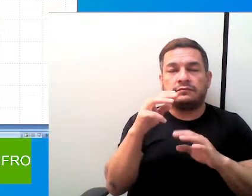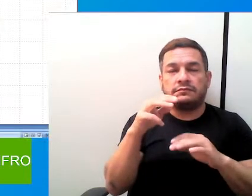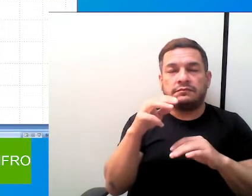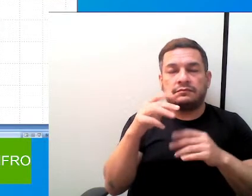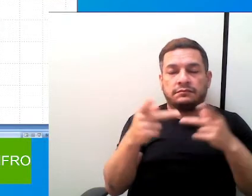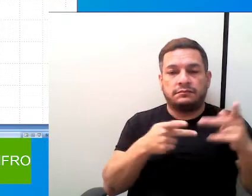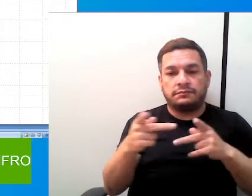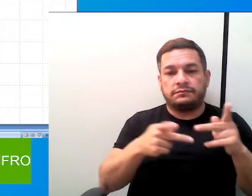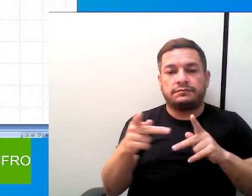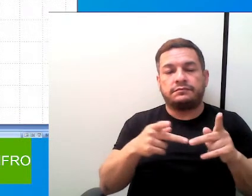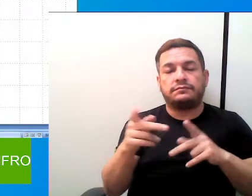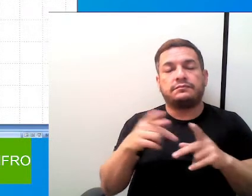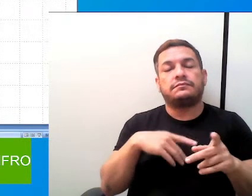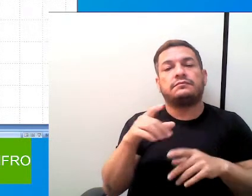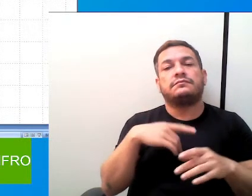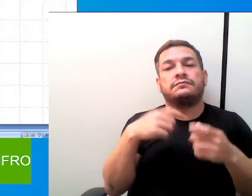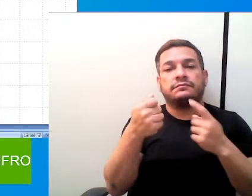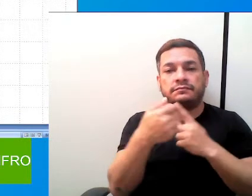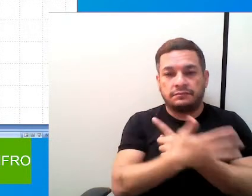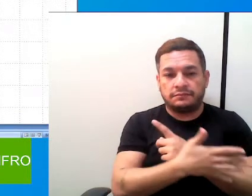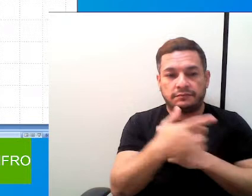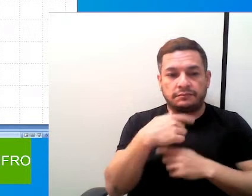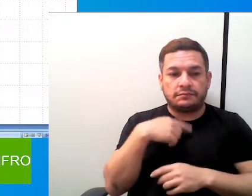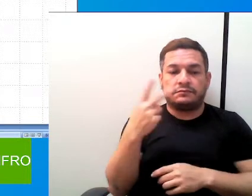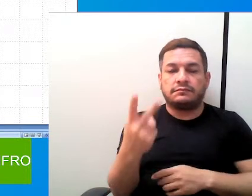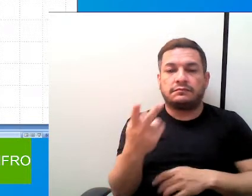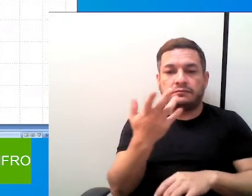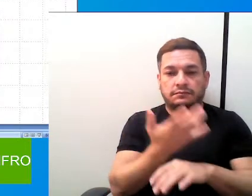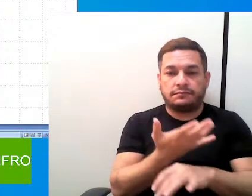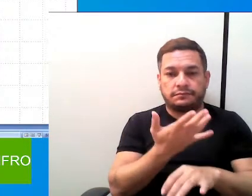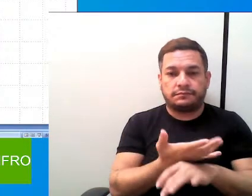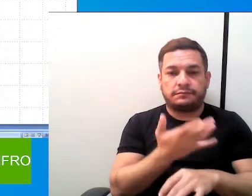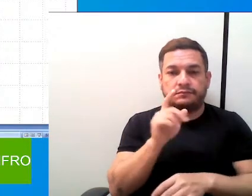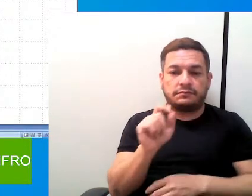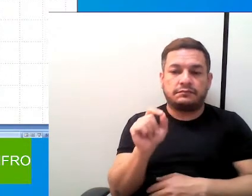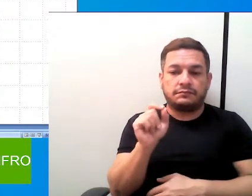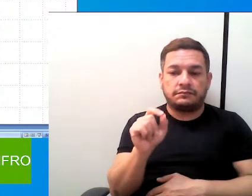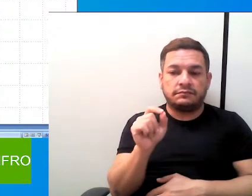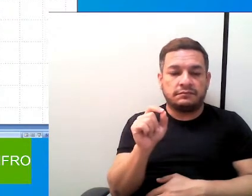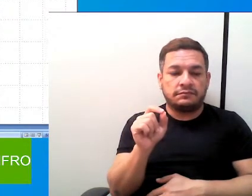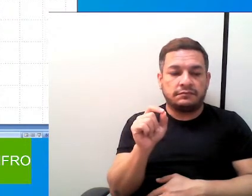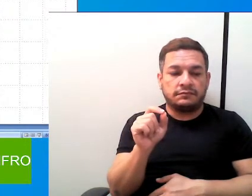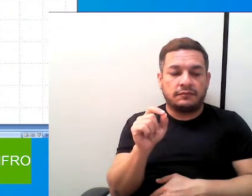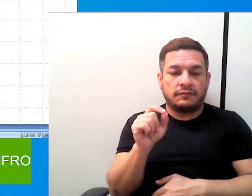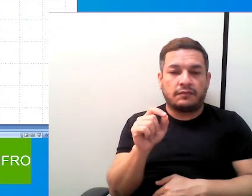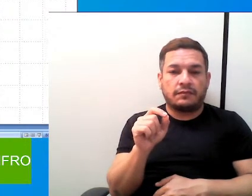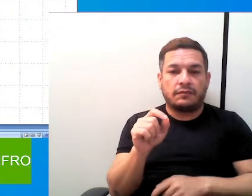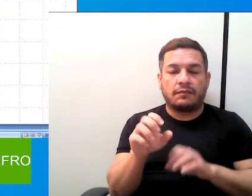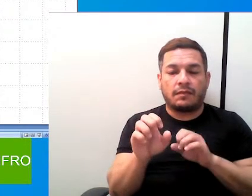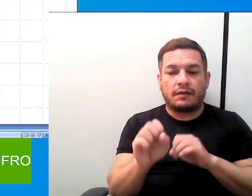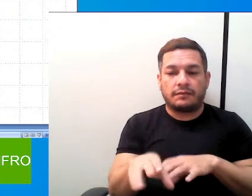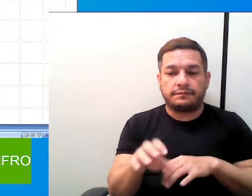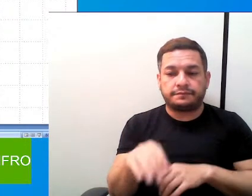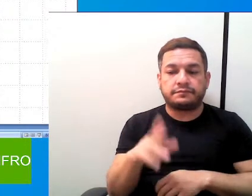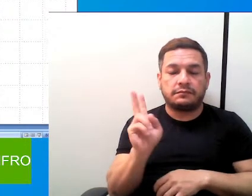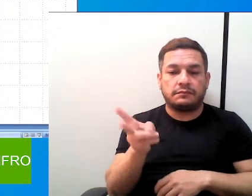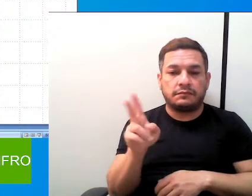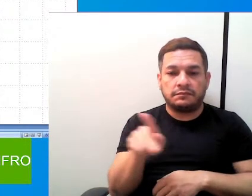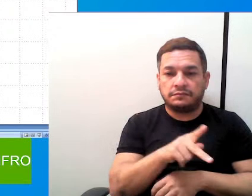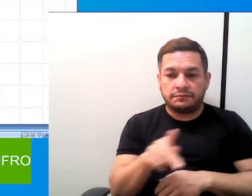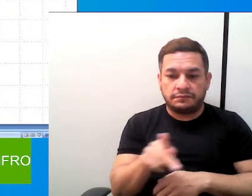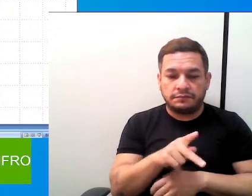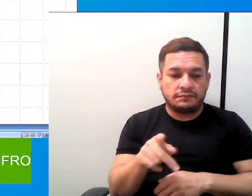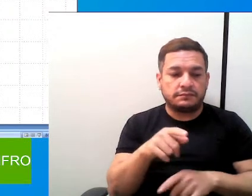e extensão. Essas duas disciplinas são ministradas pelo mesmo docente,